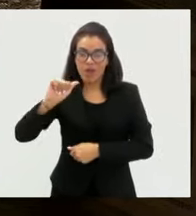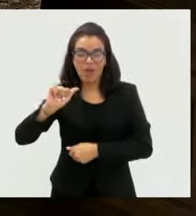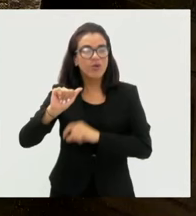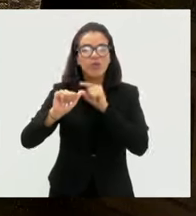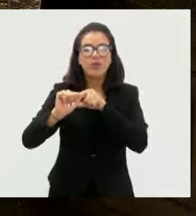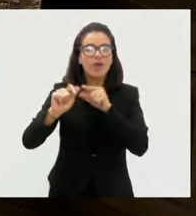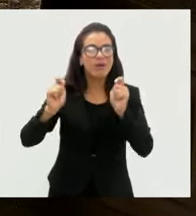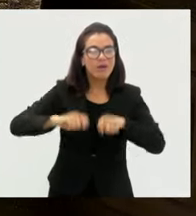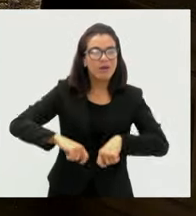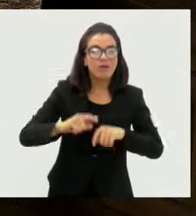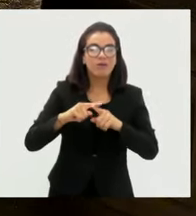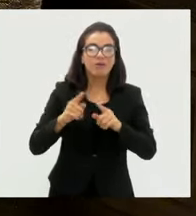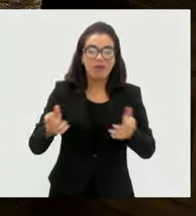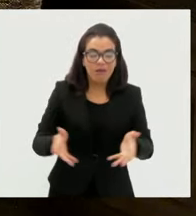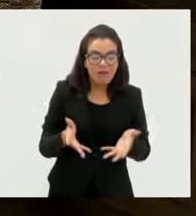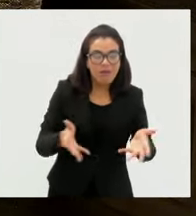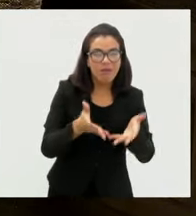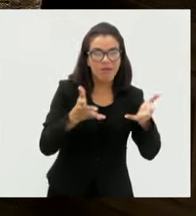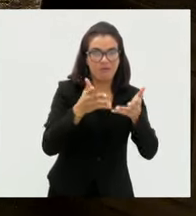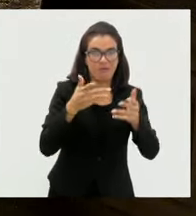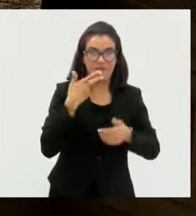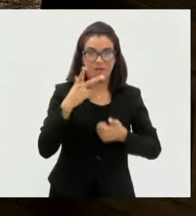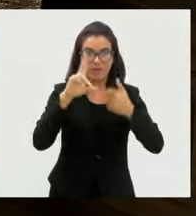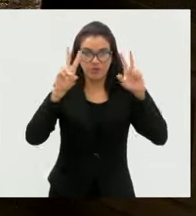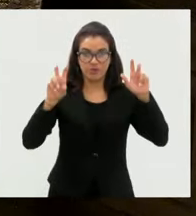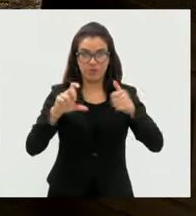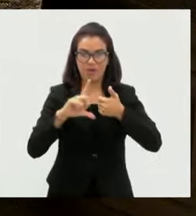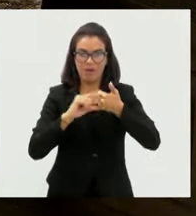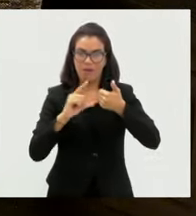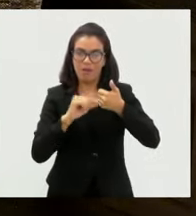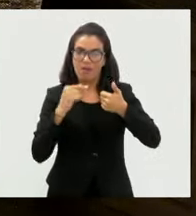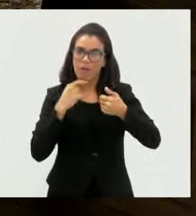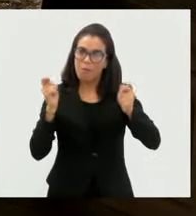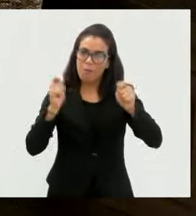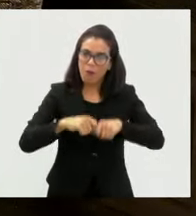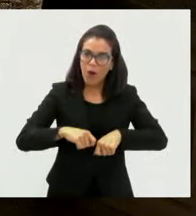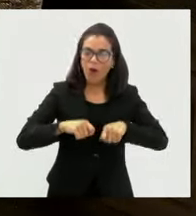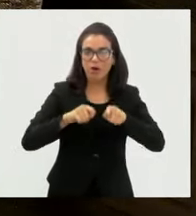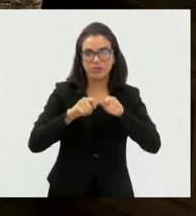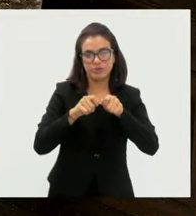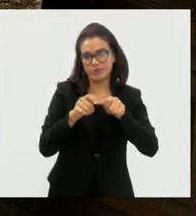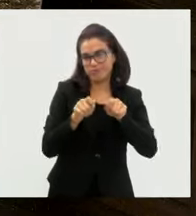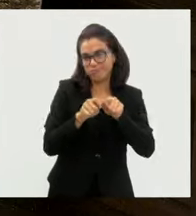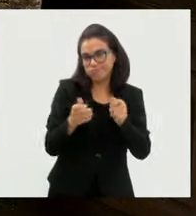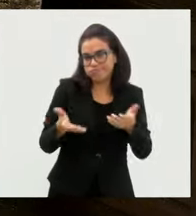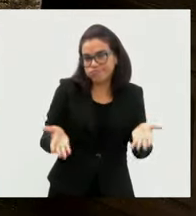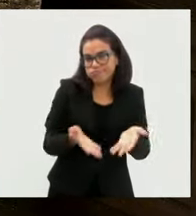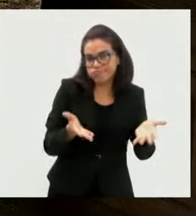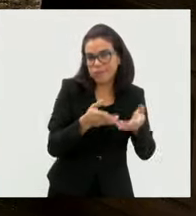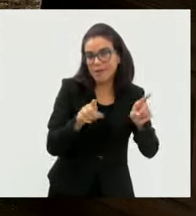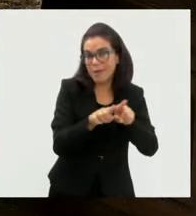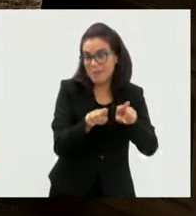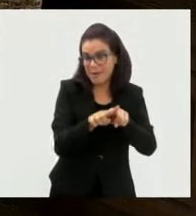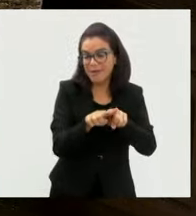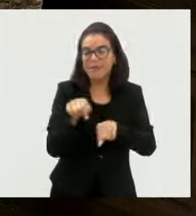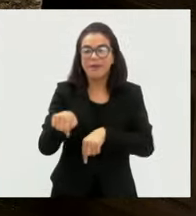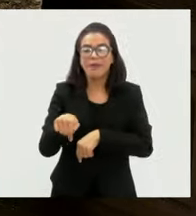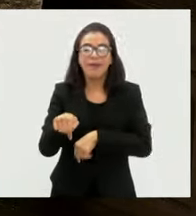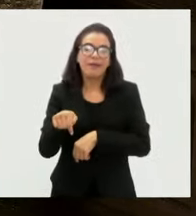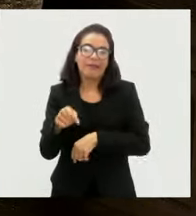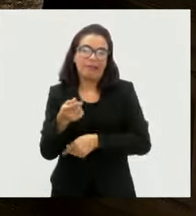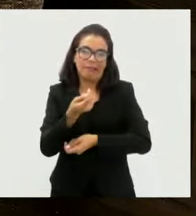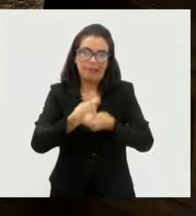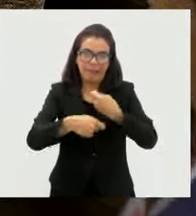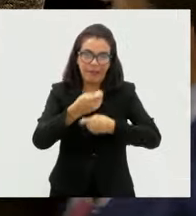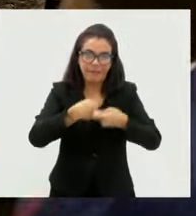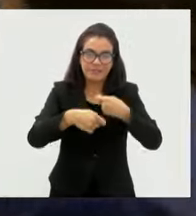os incentivos que trata este artigo poderão abranger políticas fiscais e tributárias.